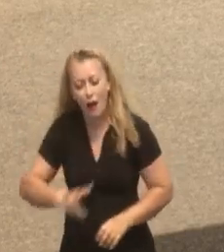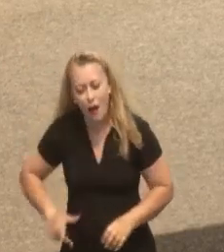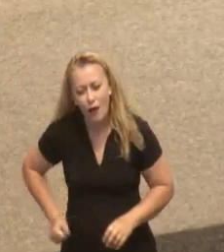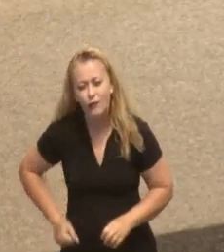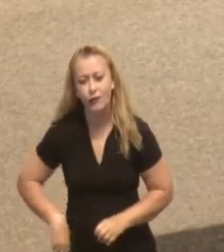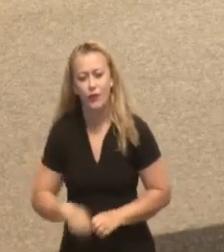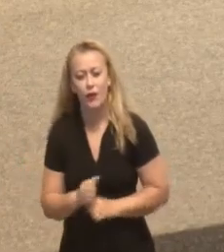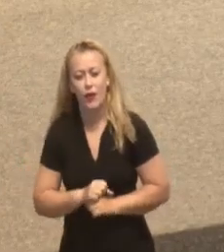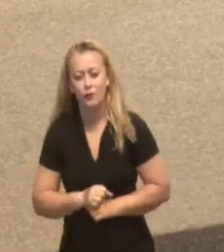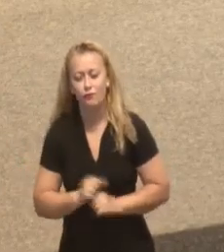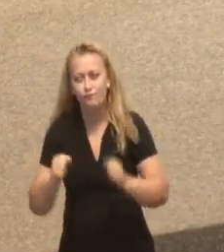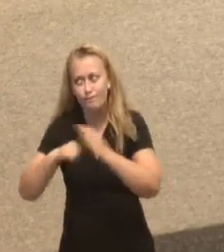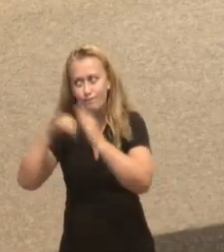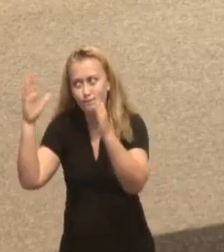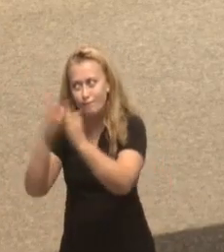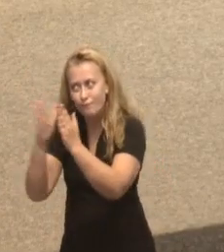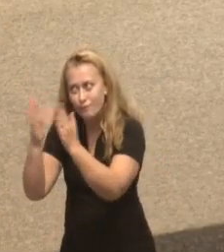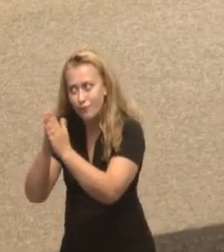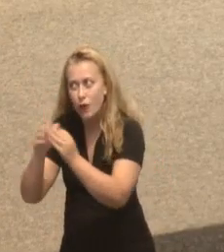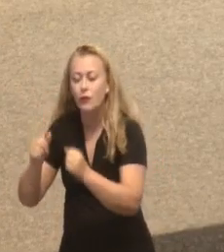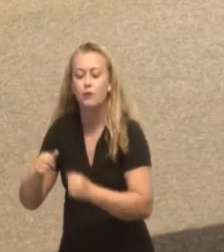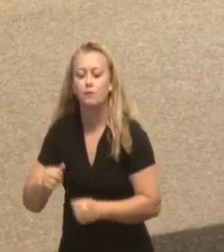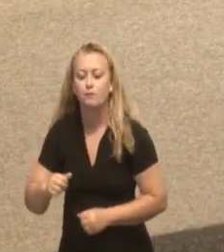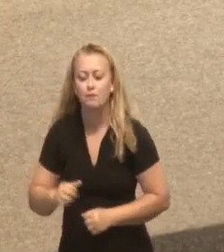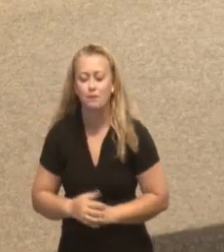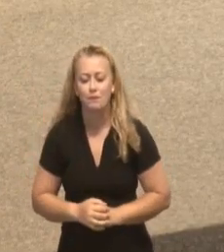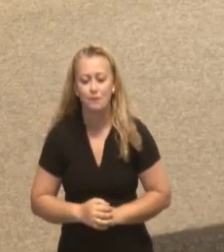estar em oração buscando a presença do Senhor.